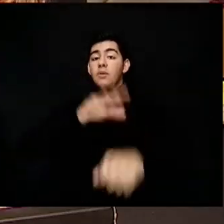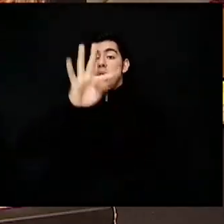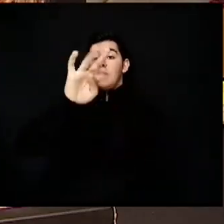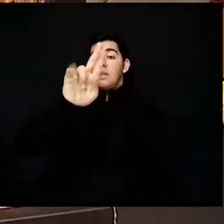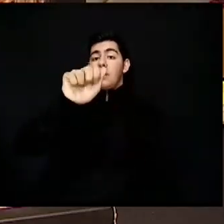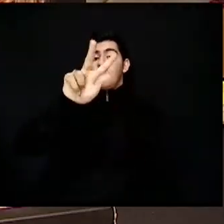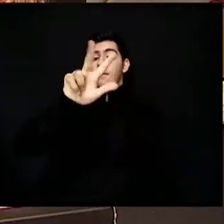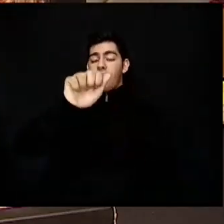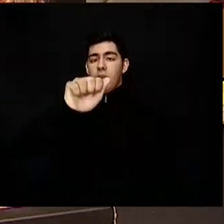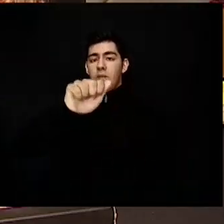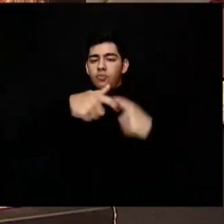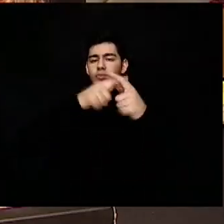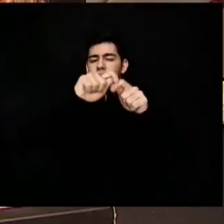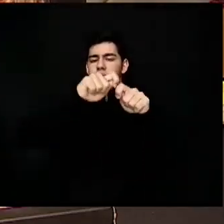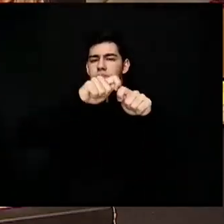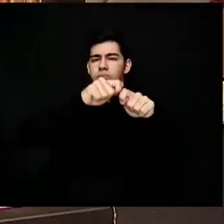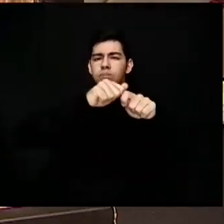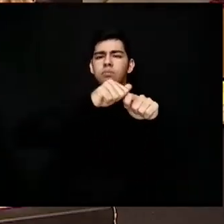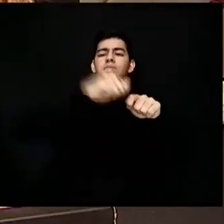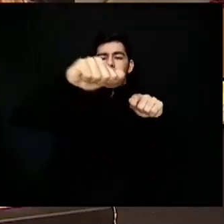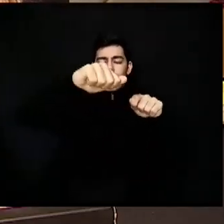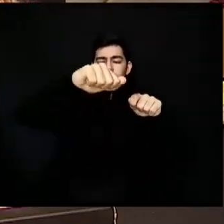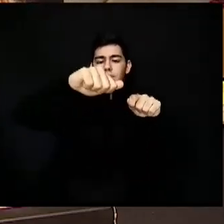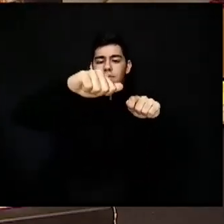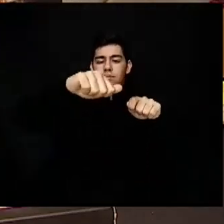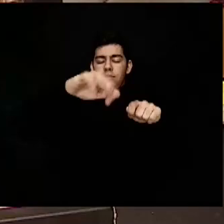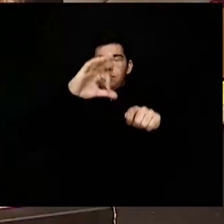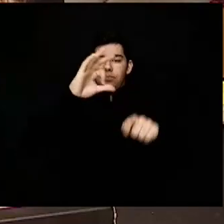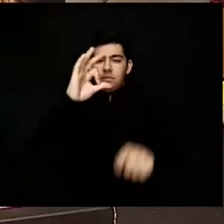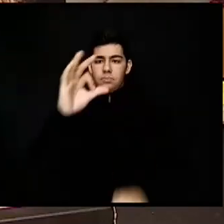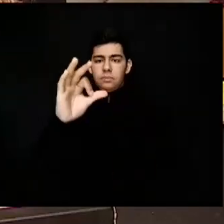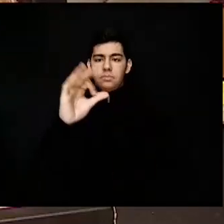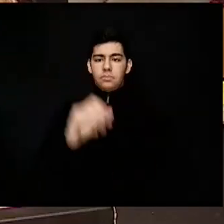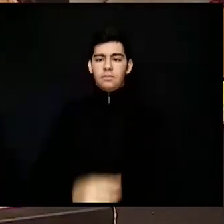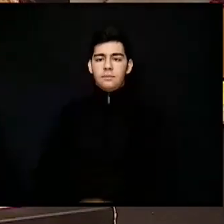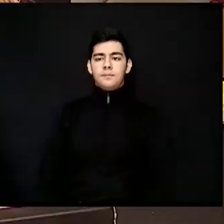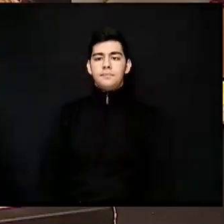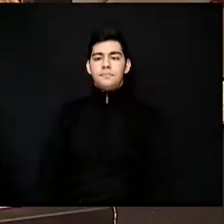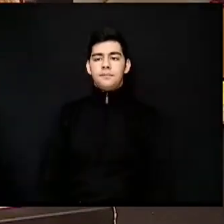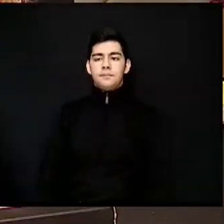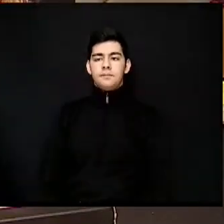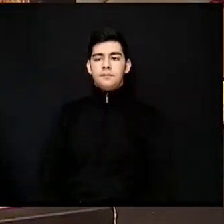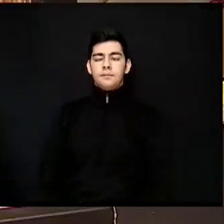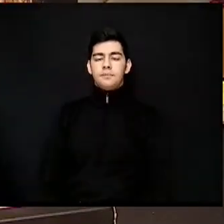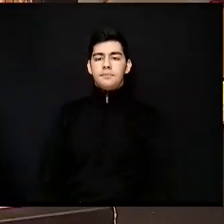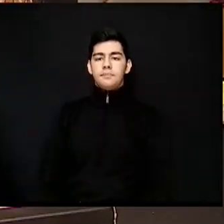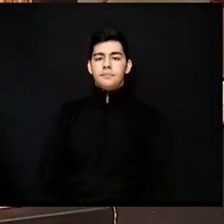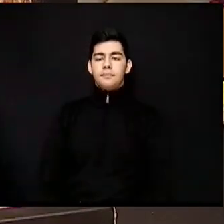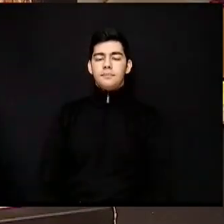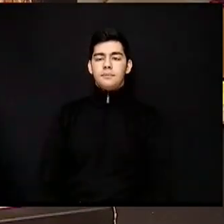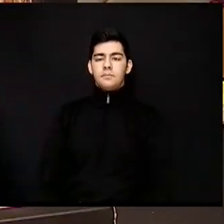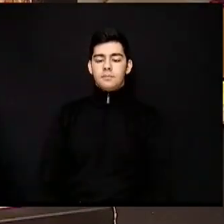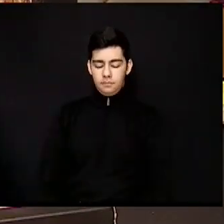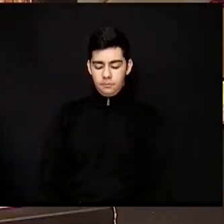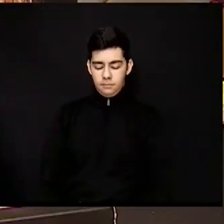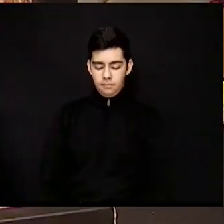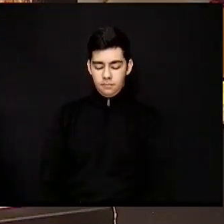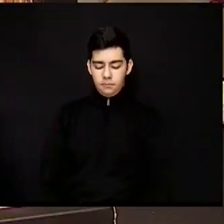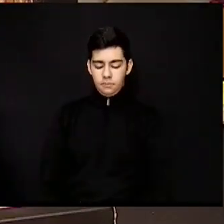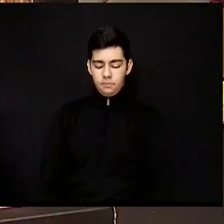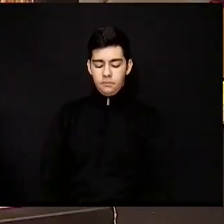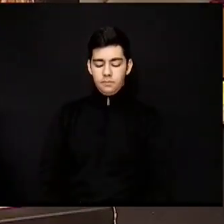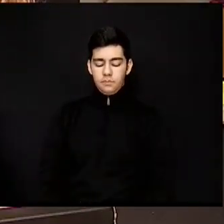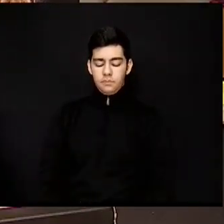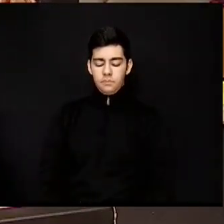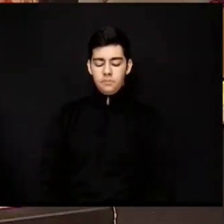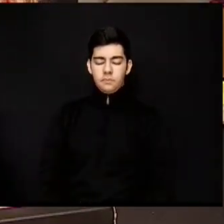E aí depois esse daqui vem e fica. Aí a gente vem e corta